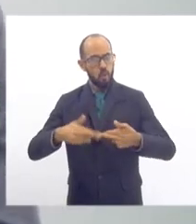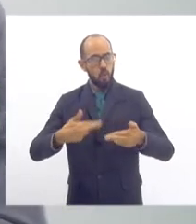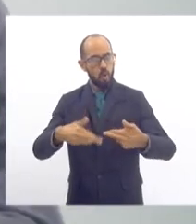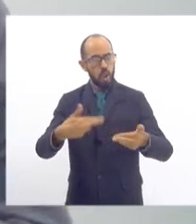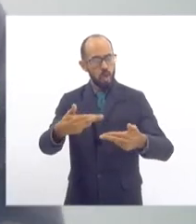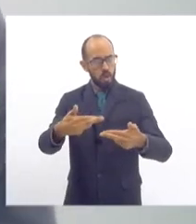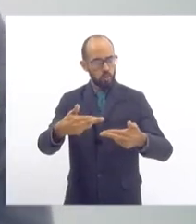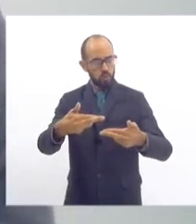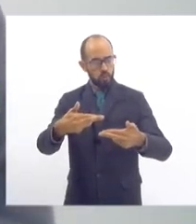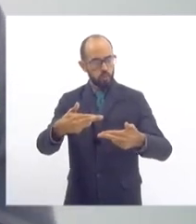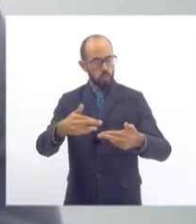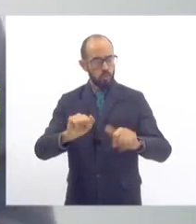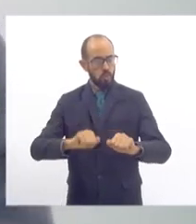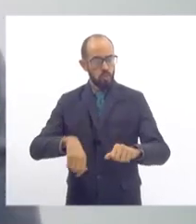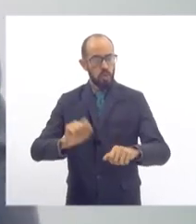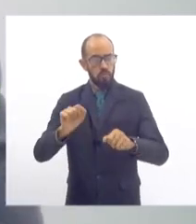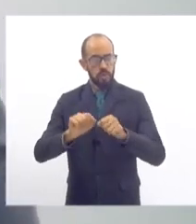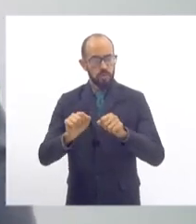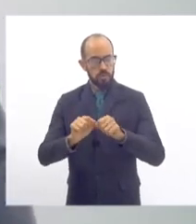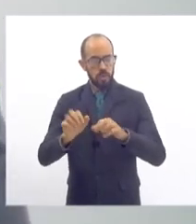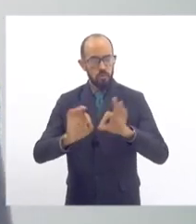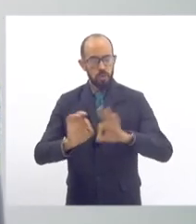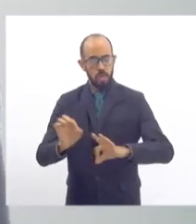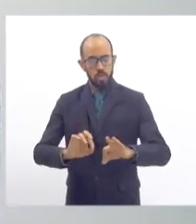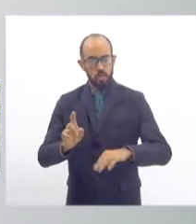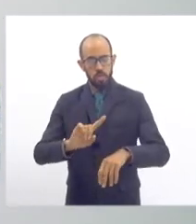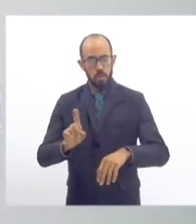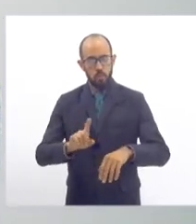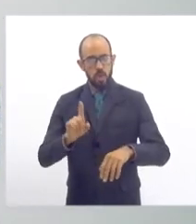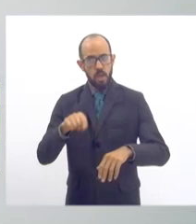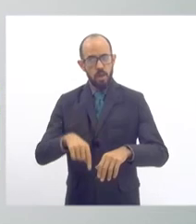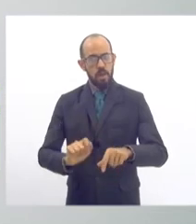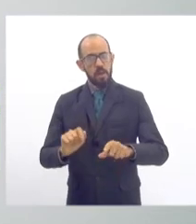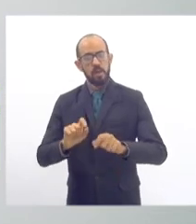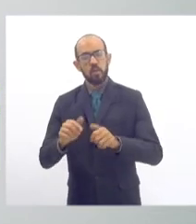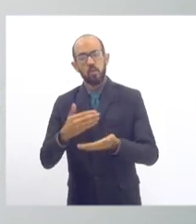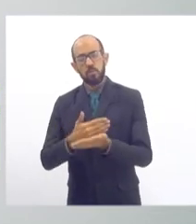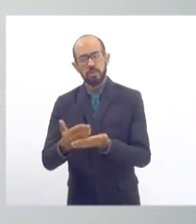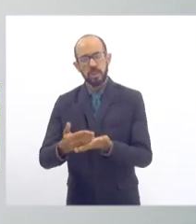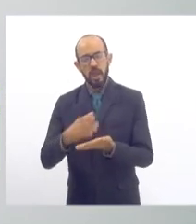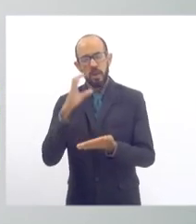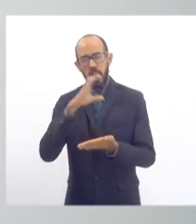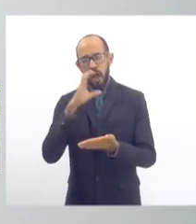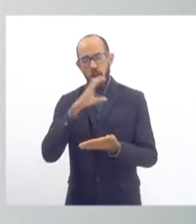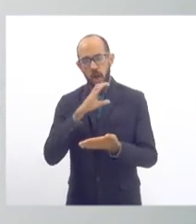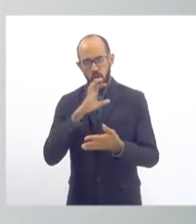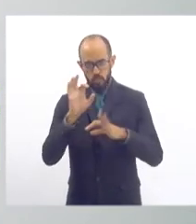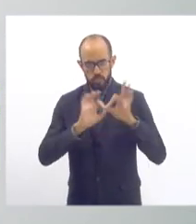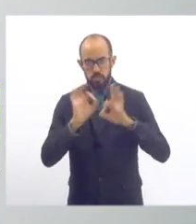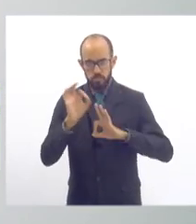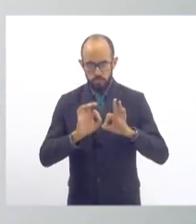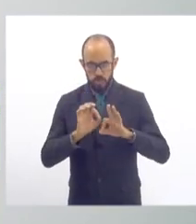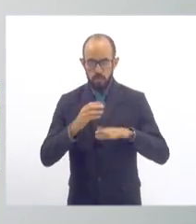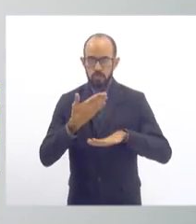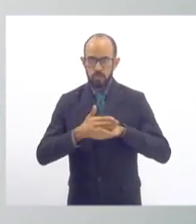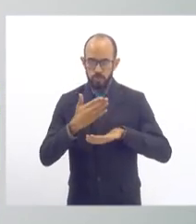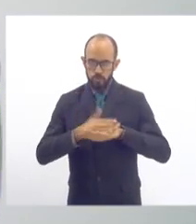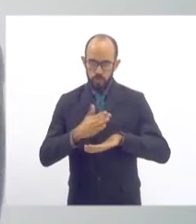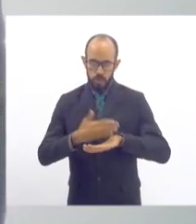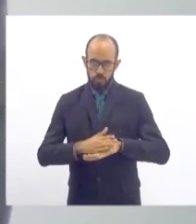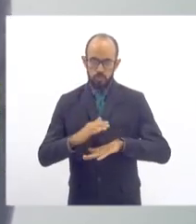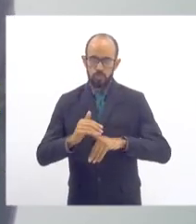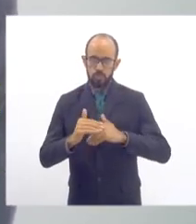plano, mas mitigar a implantação do plano, começando o mais rápido possível. Você inicia de